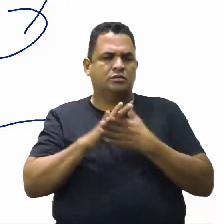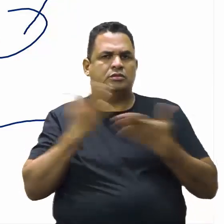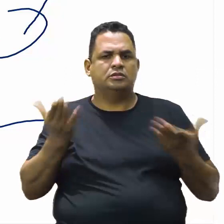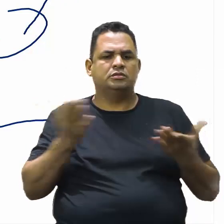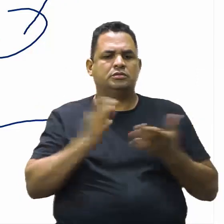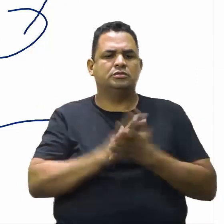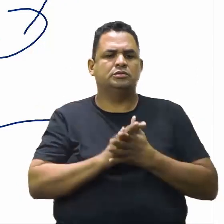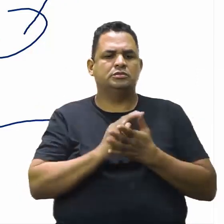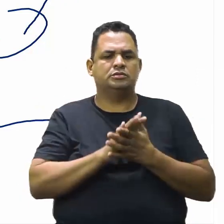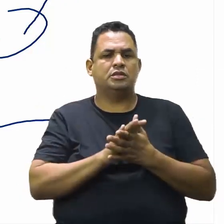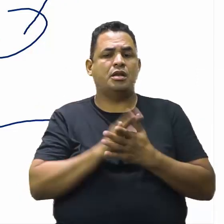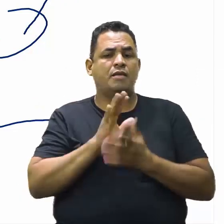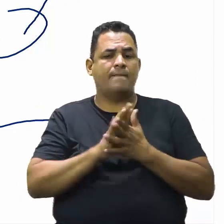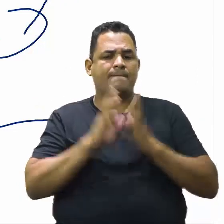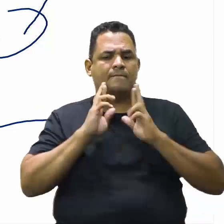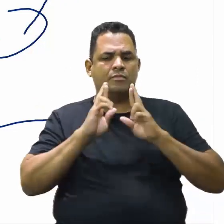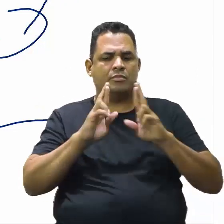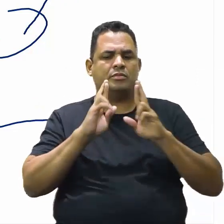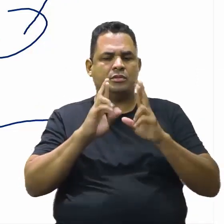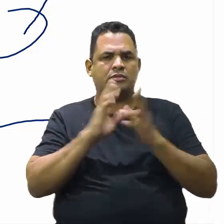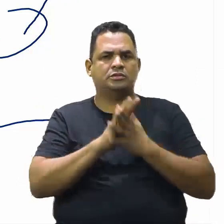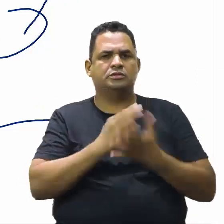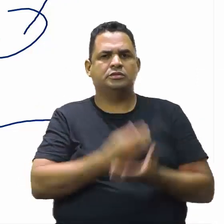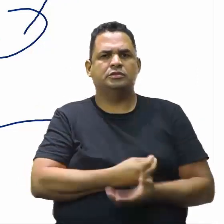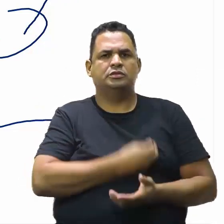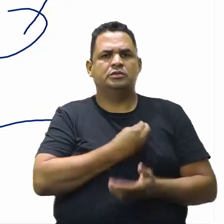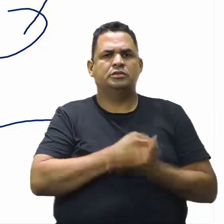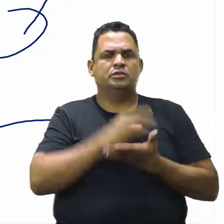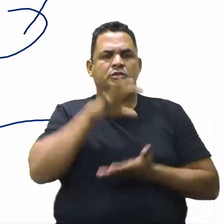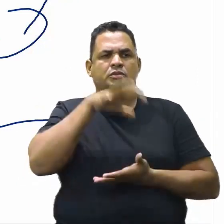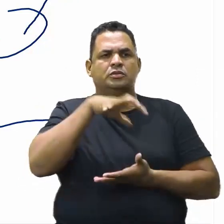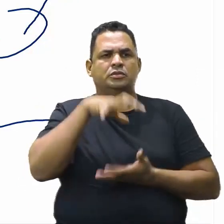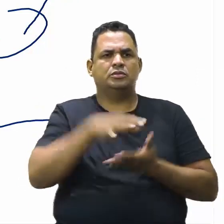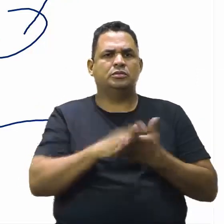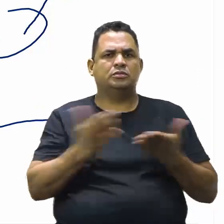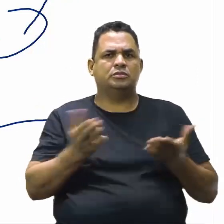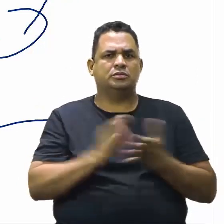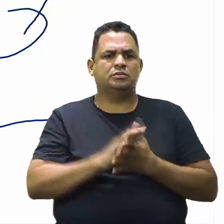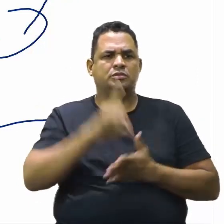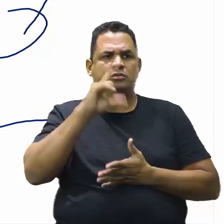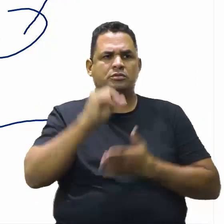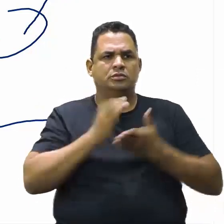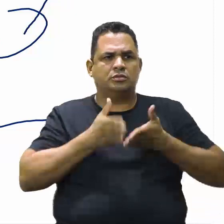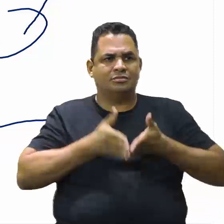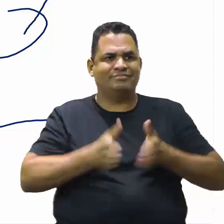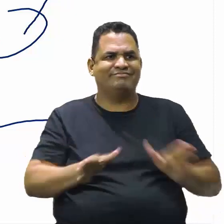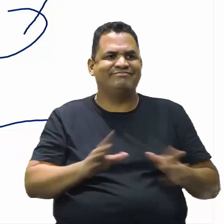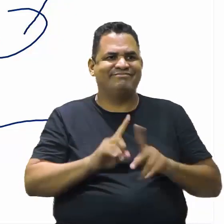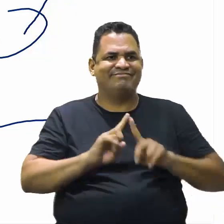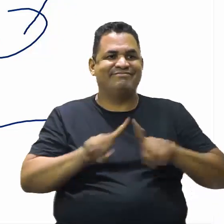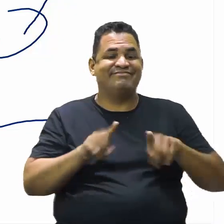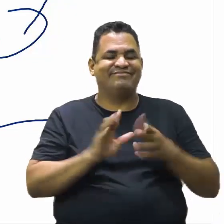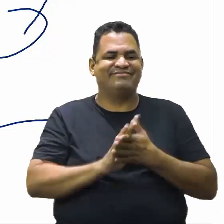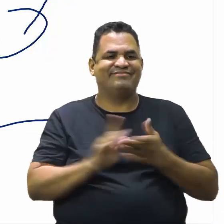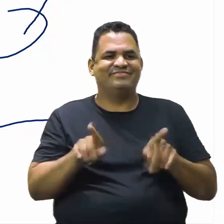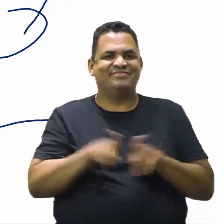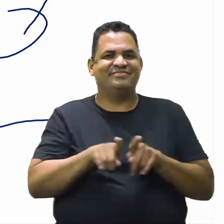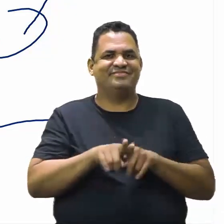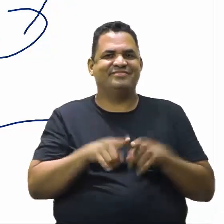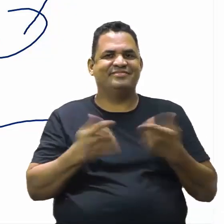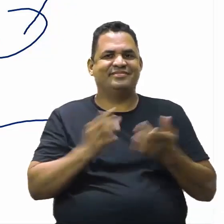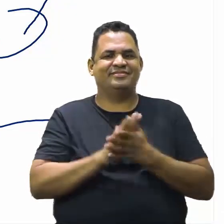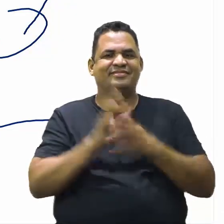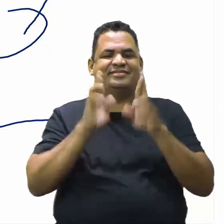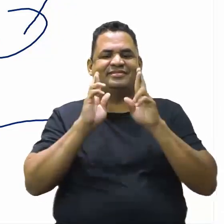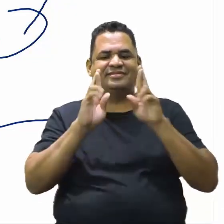da expectativa de vida de um local. Então, diminuiu a taxa de natalidade, mas a expectativa de